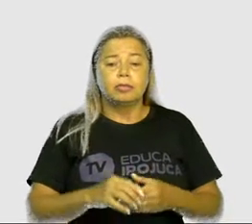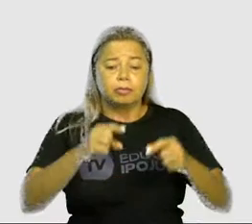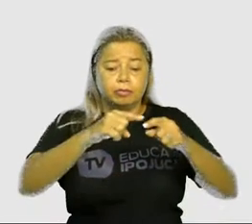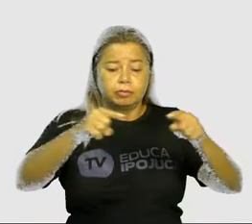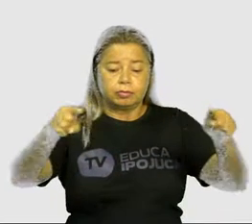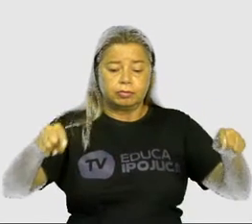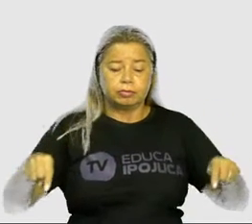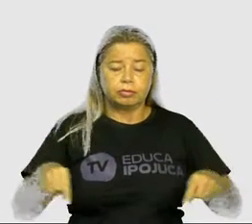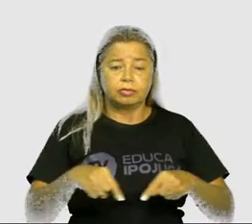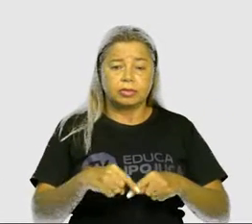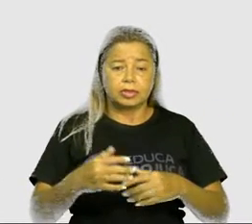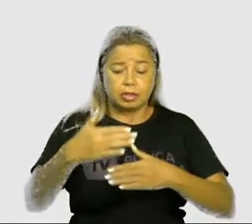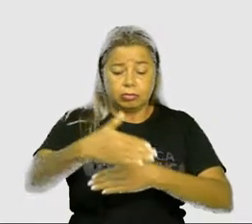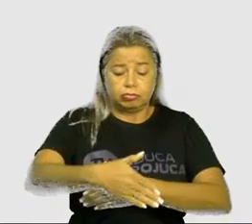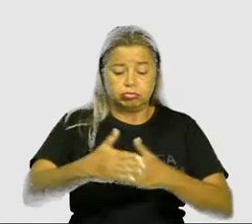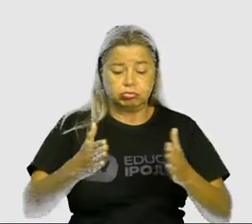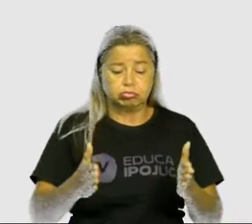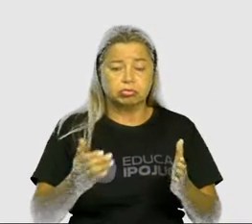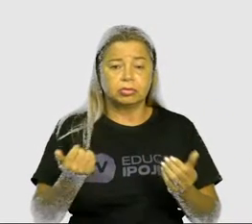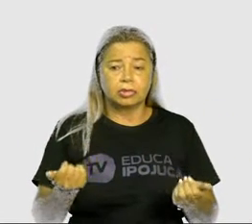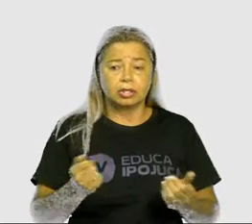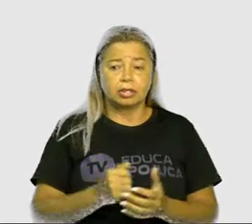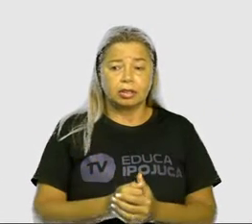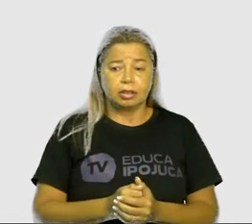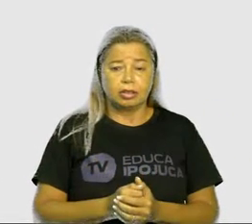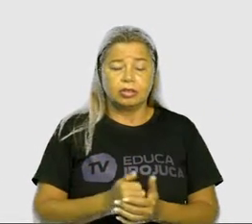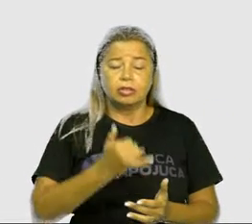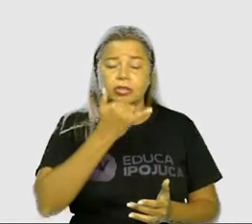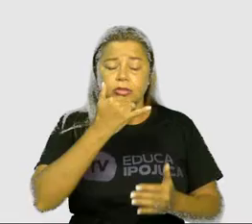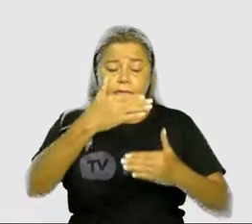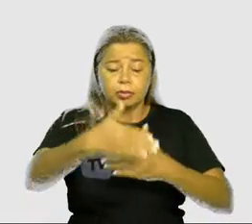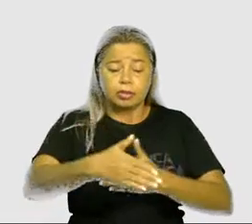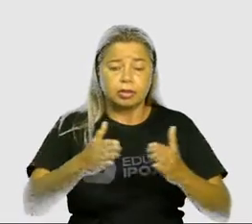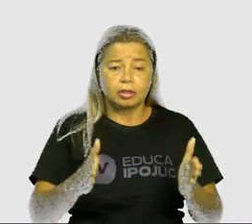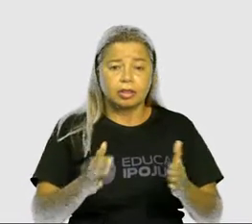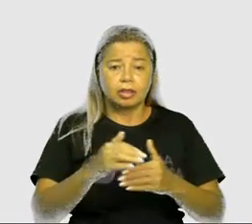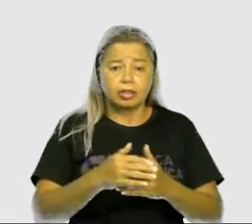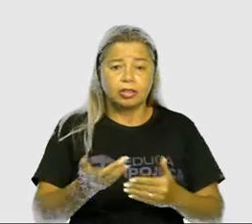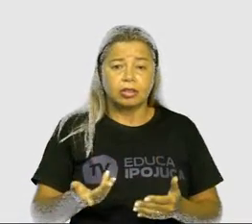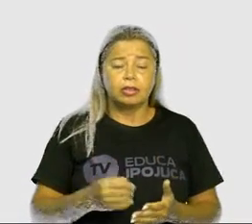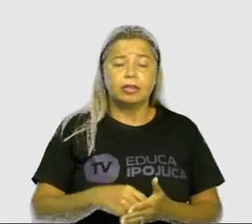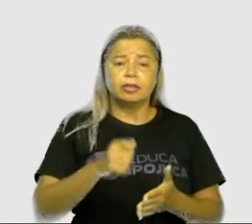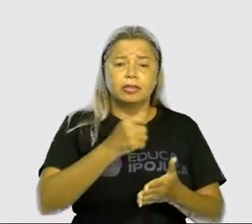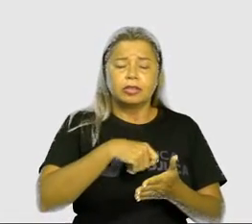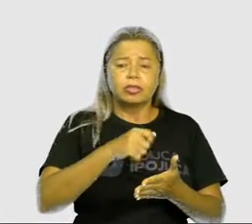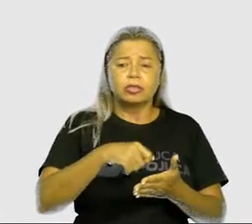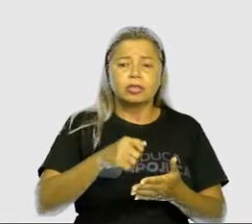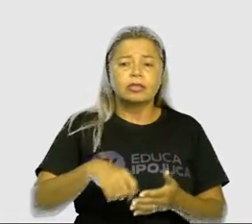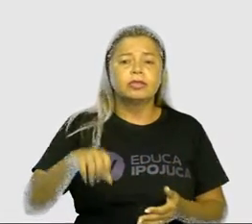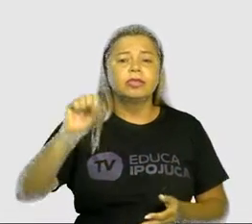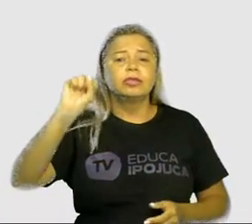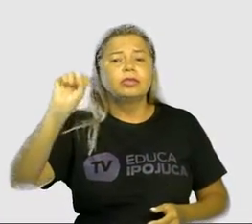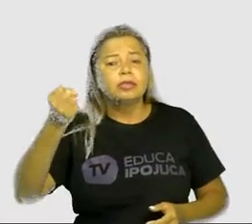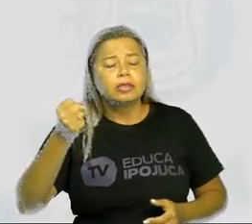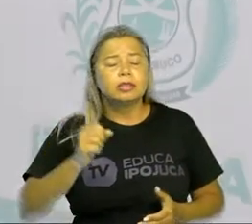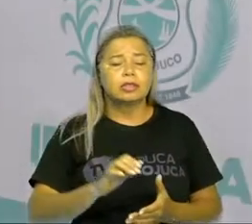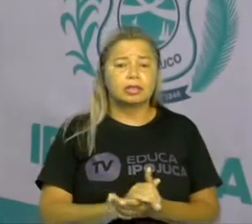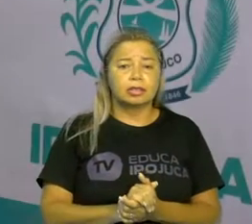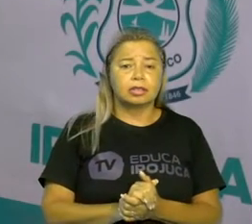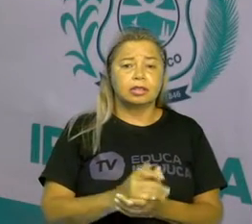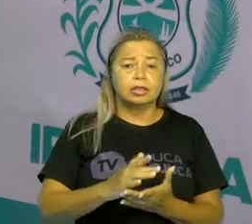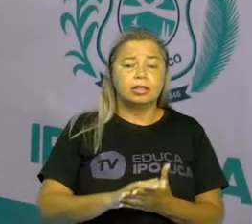caixa, boxes com o ES no final. Pessoal, esse conteúdo, ele é tão importante e ele é tão,